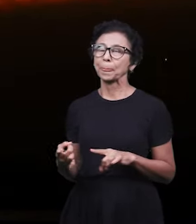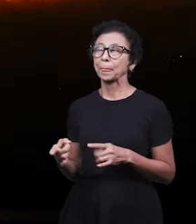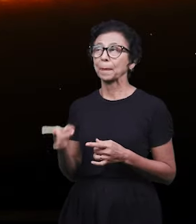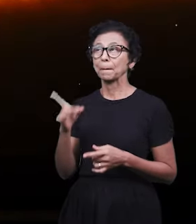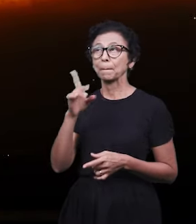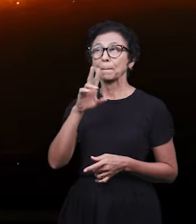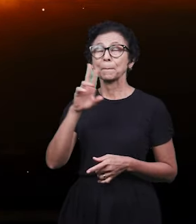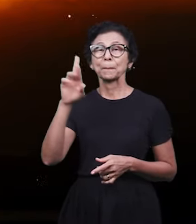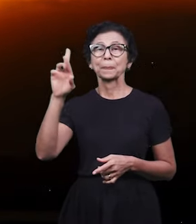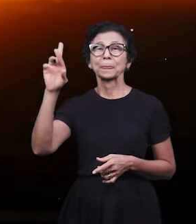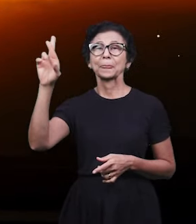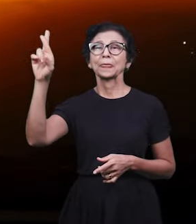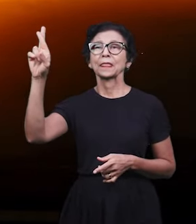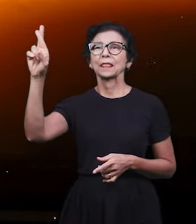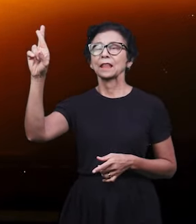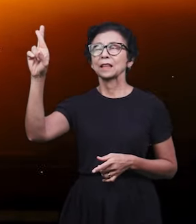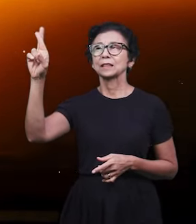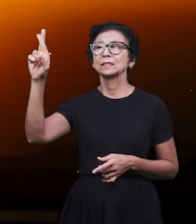Escuta-me,